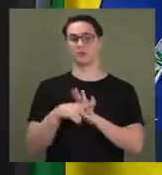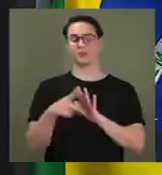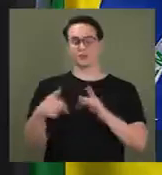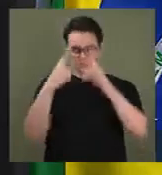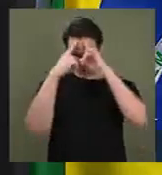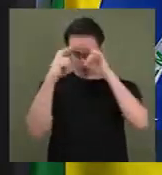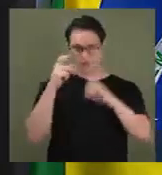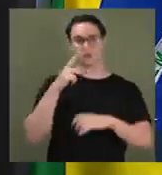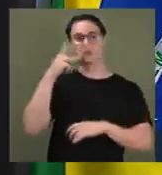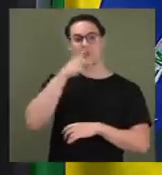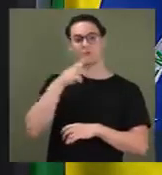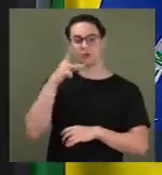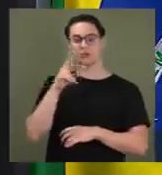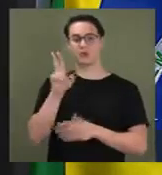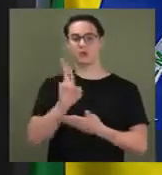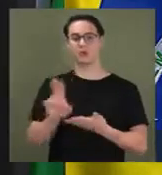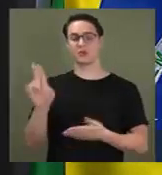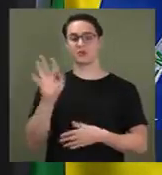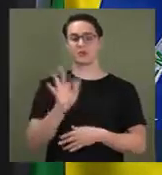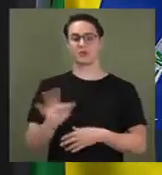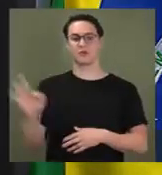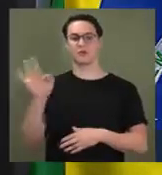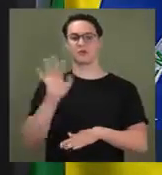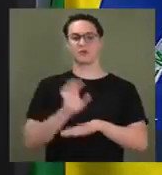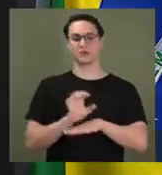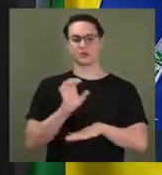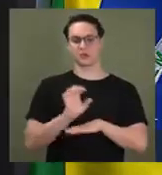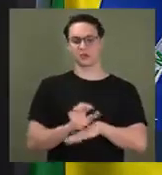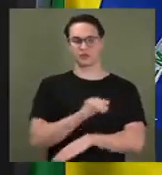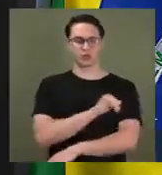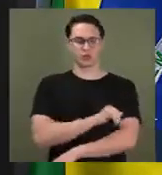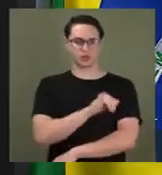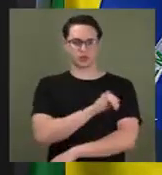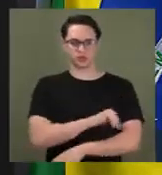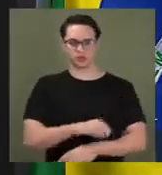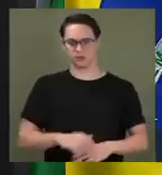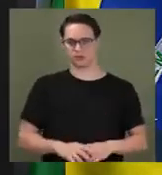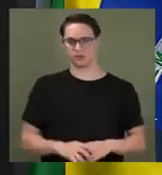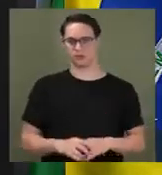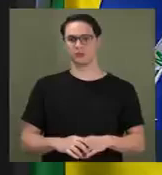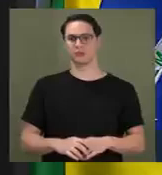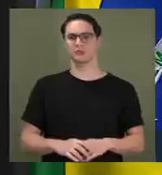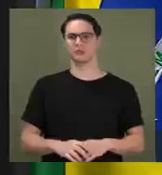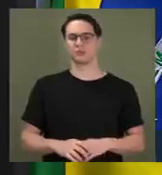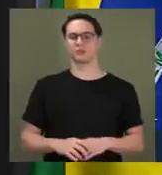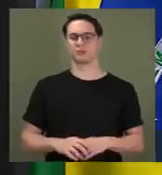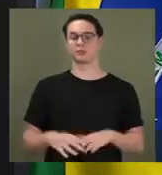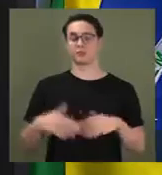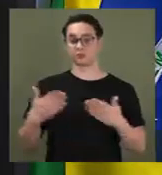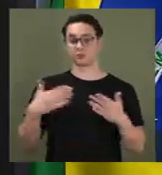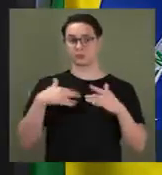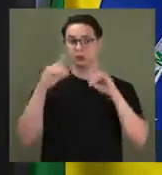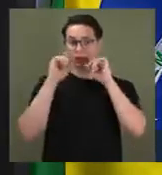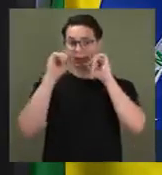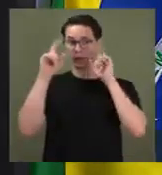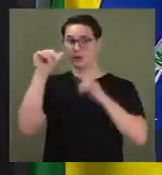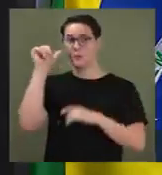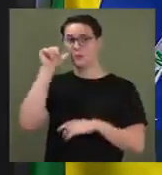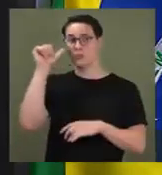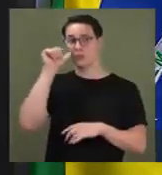da Universidade Federal do Estado do Rio de Janeiro. Senhor presidente, eu estou indo para o finalmente já. Ressalto que as mulheres